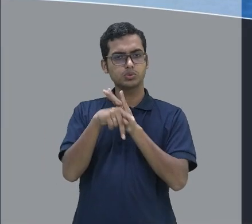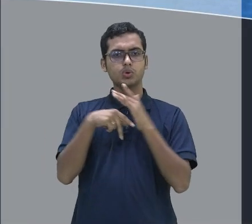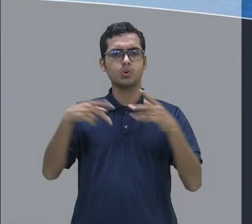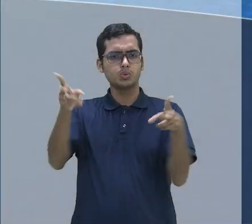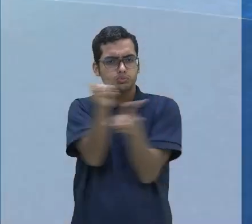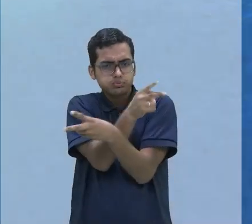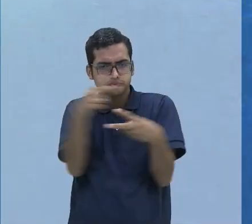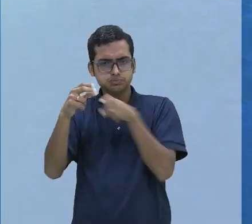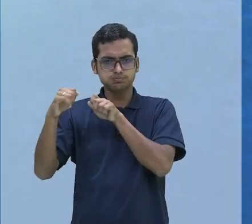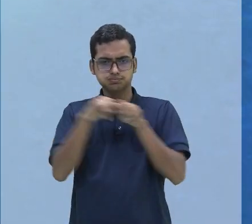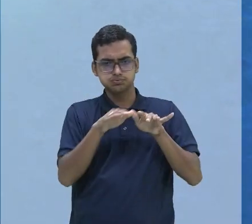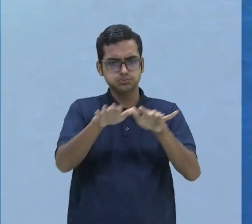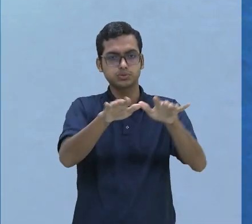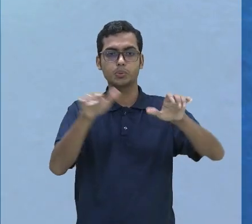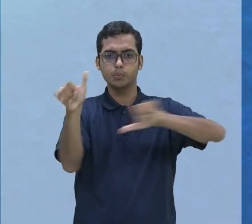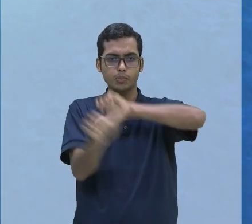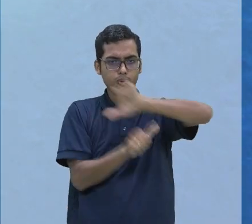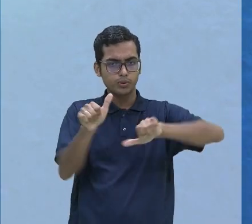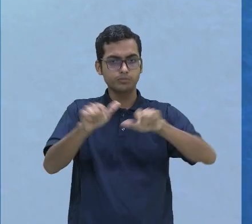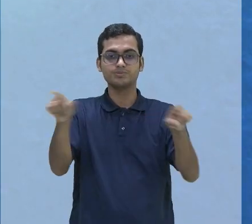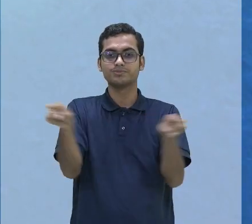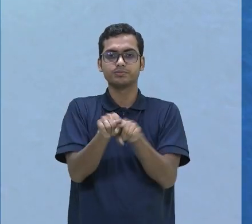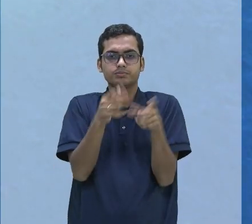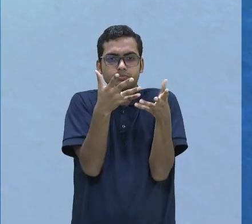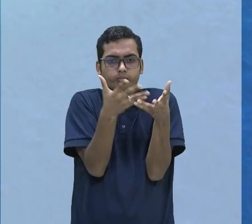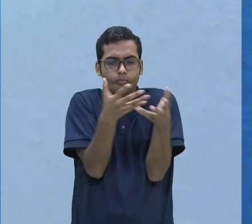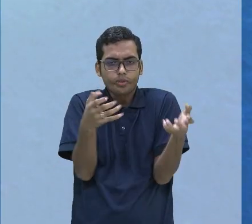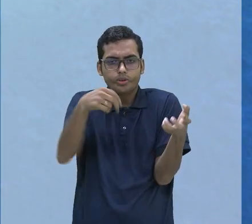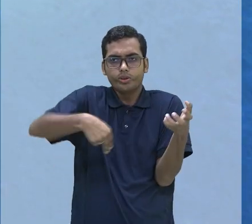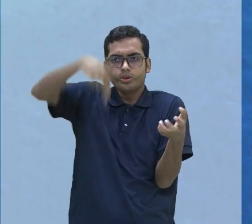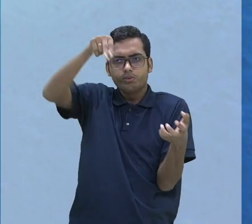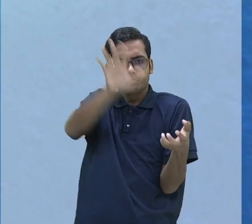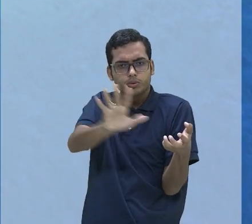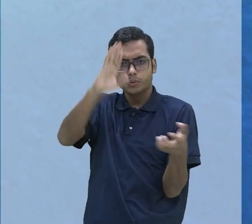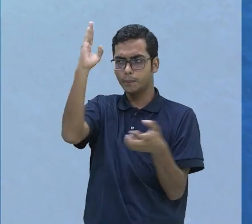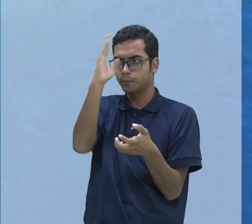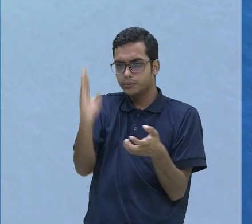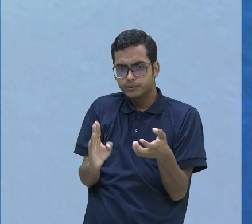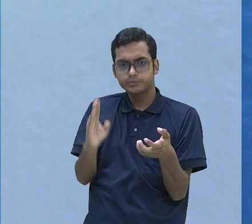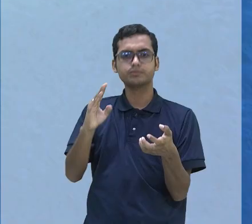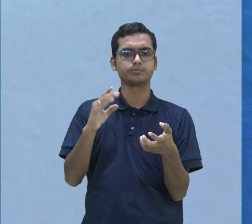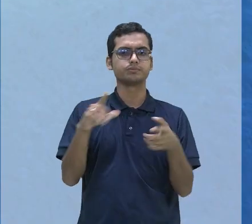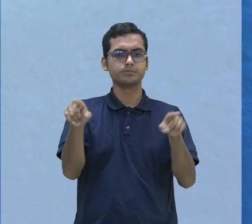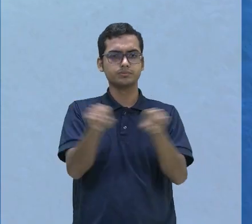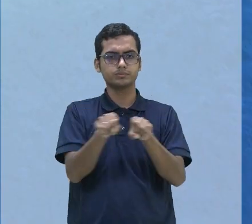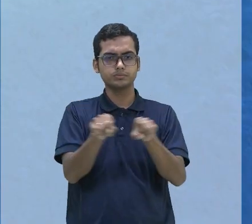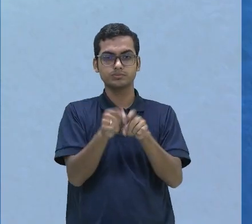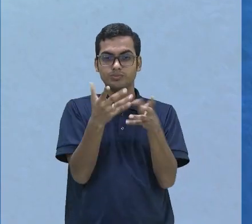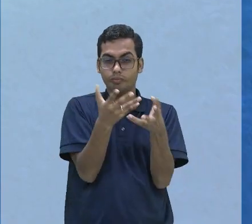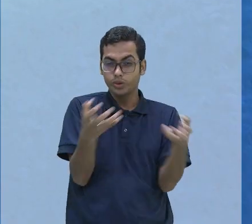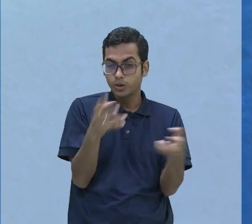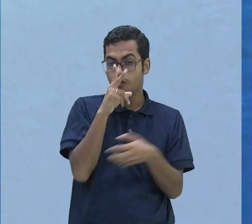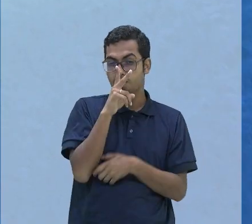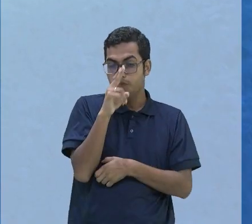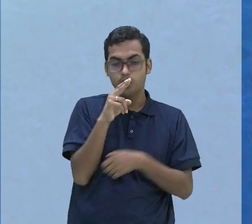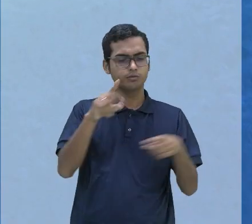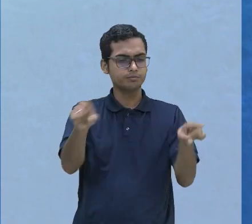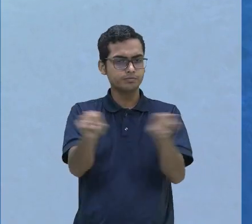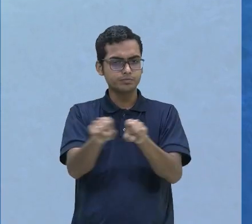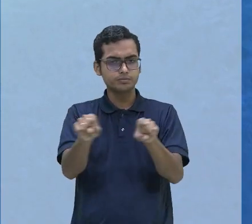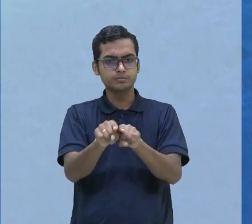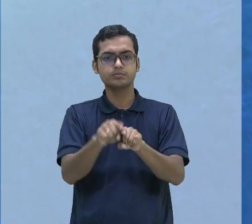se altere. Causa secas de moderadas a intensas no norte e no leste da Amazônia e aumento